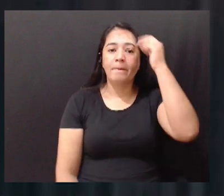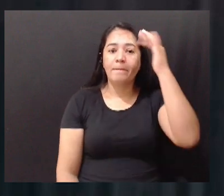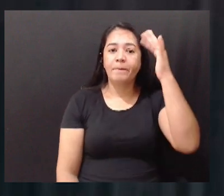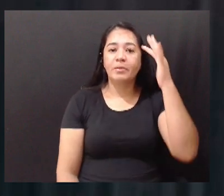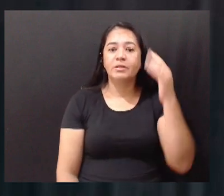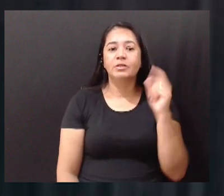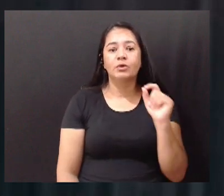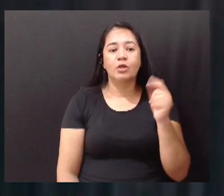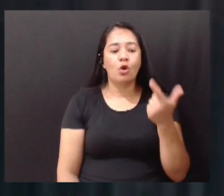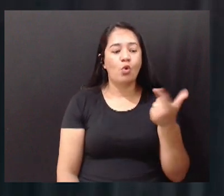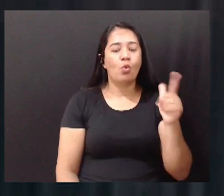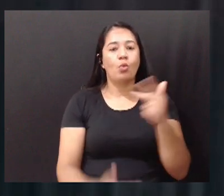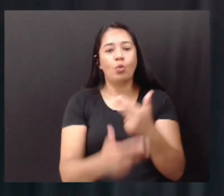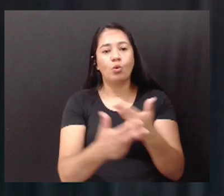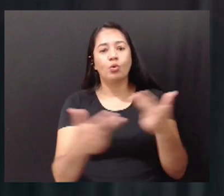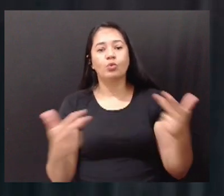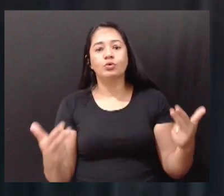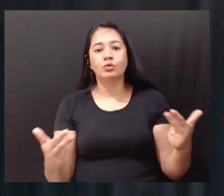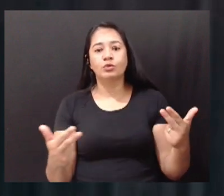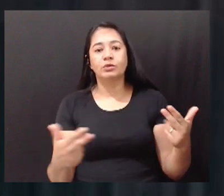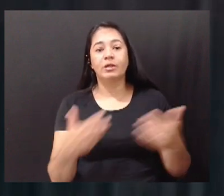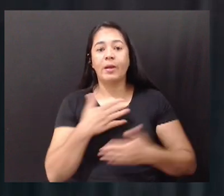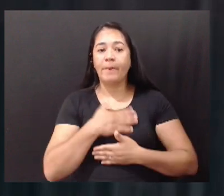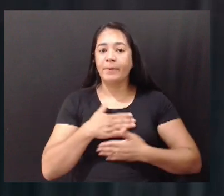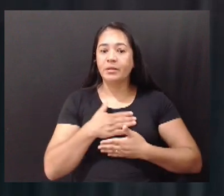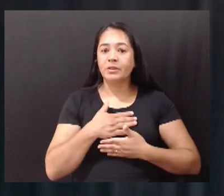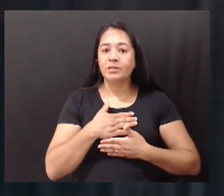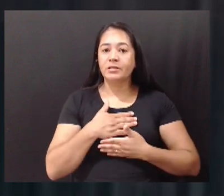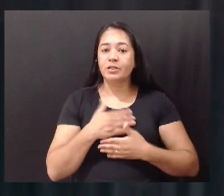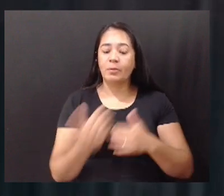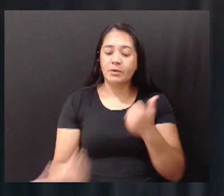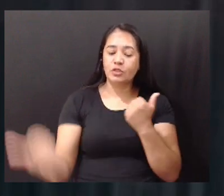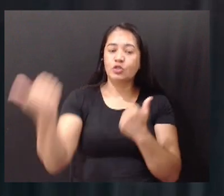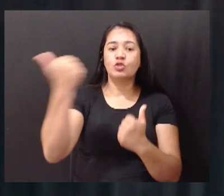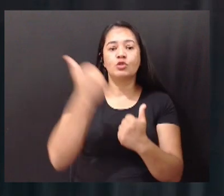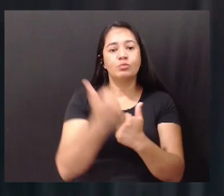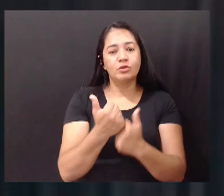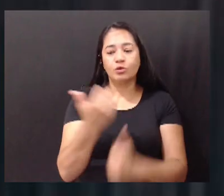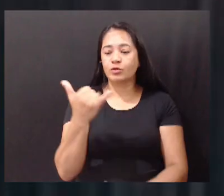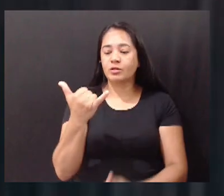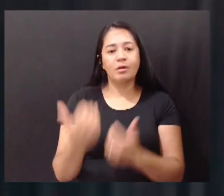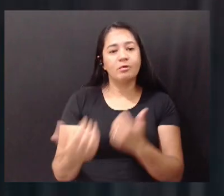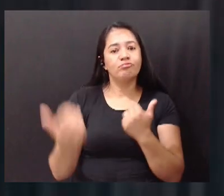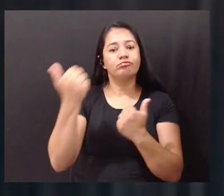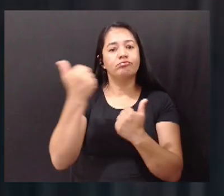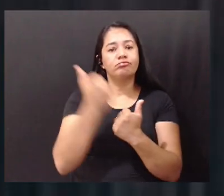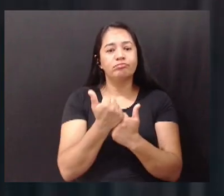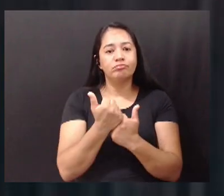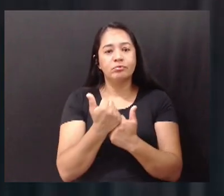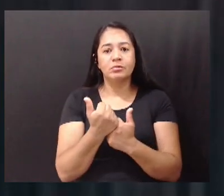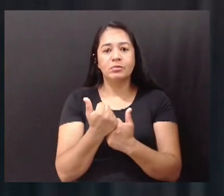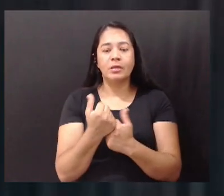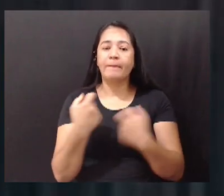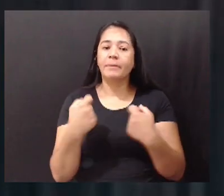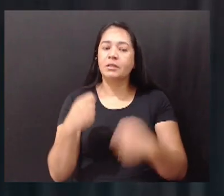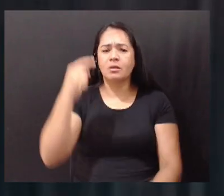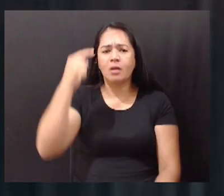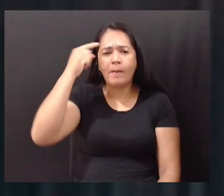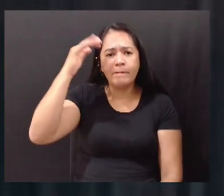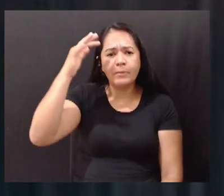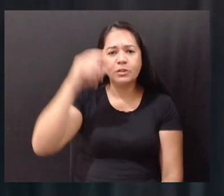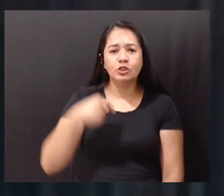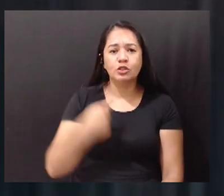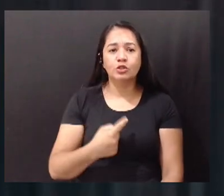sejam prazerosas no Isso. lugar do celular. Uhum. Então, é um momento, acho que, de parar e pensar. O que a gente fazia para